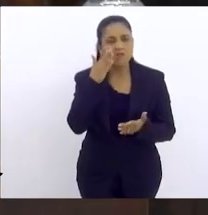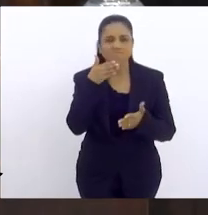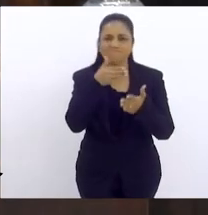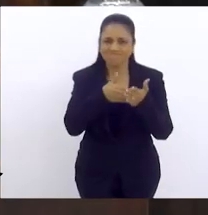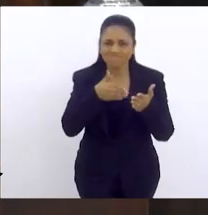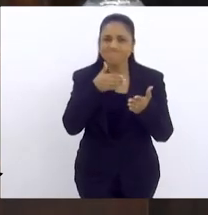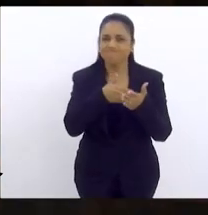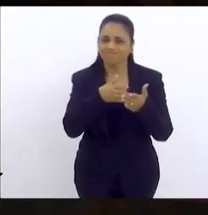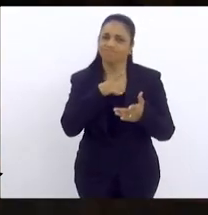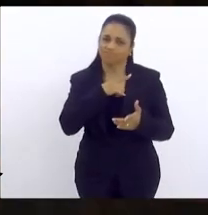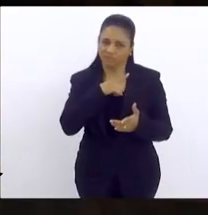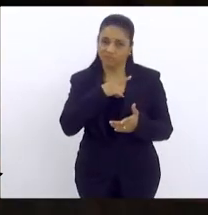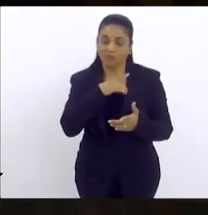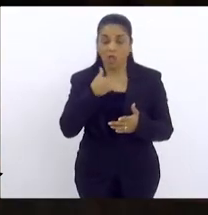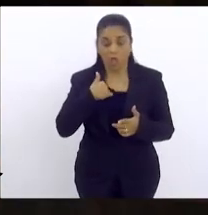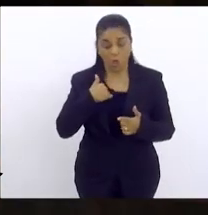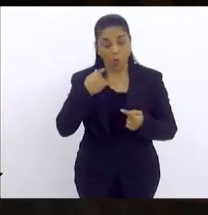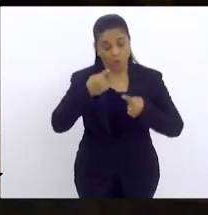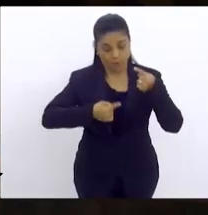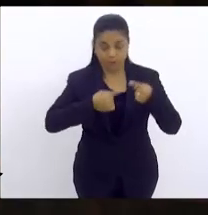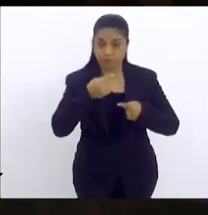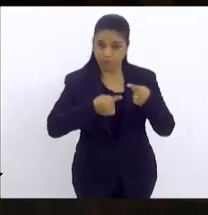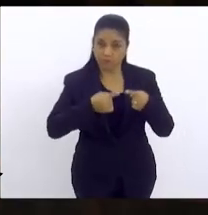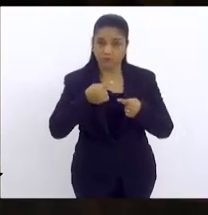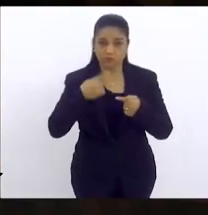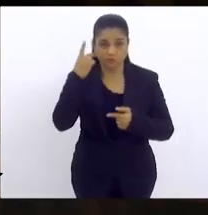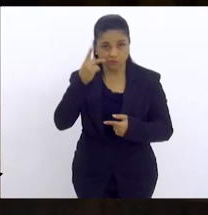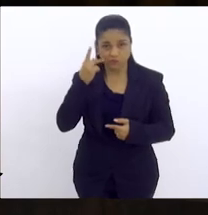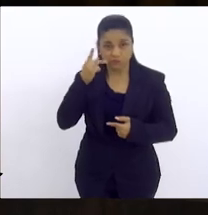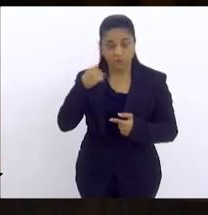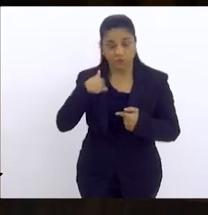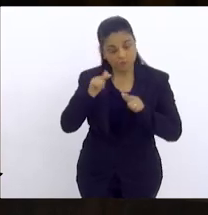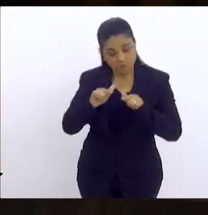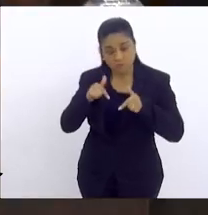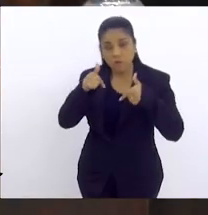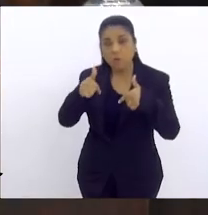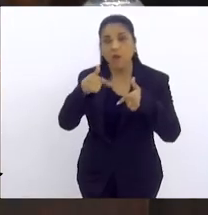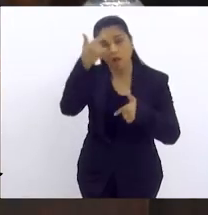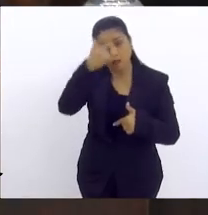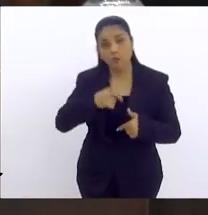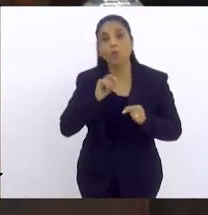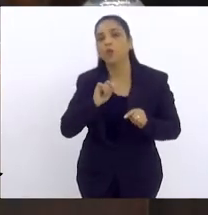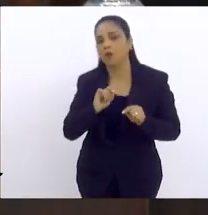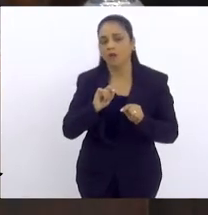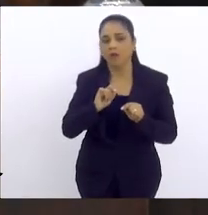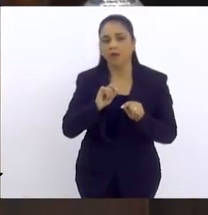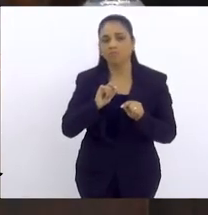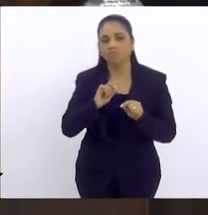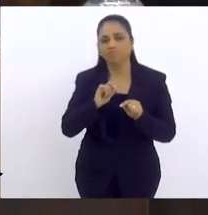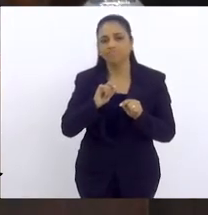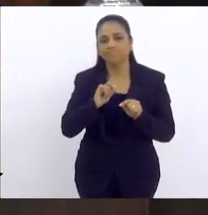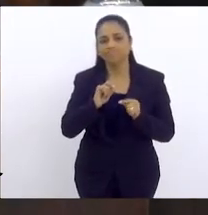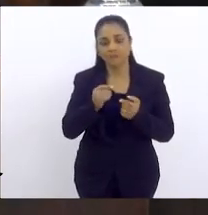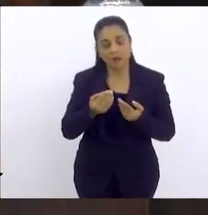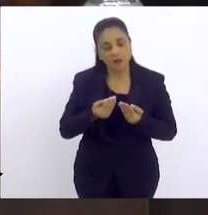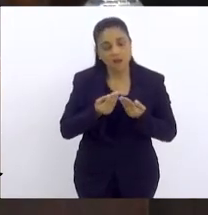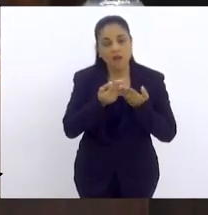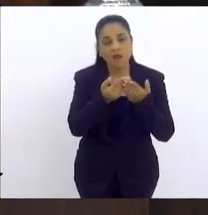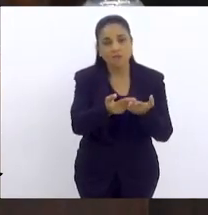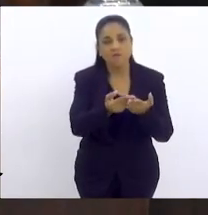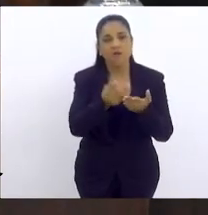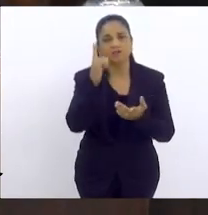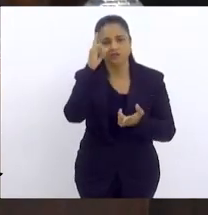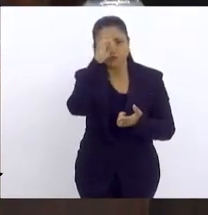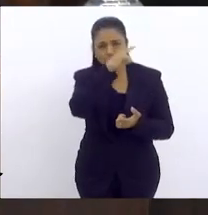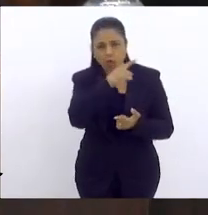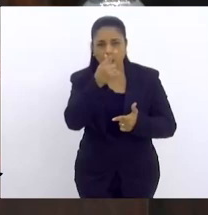assim eu sou político mas a minha função é que exatamente é essa é tá levando as dificuldades por executivo para que